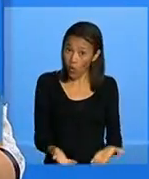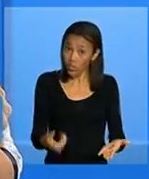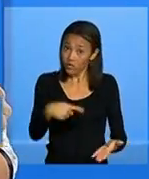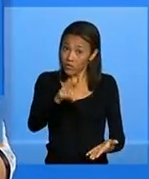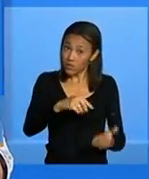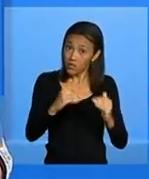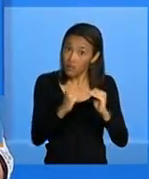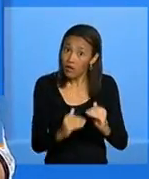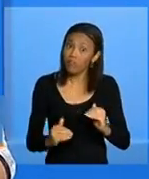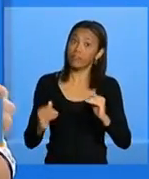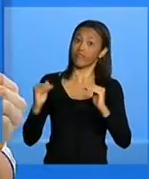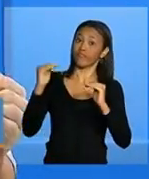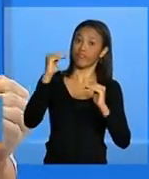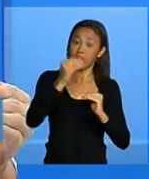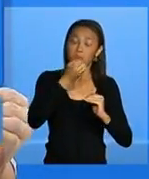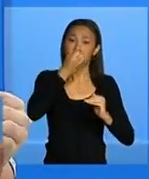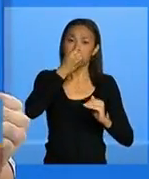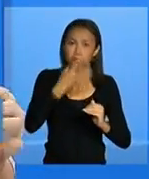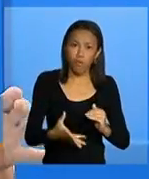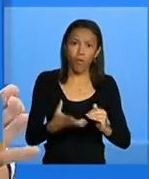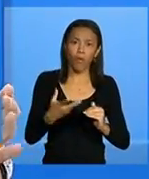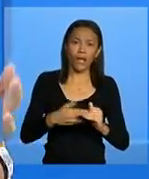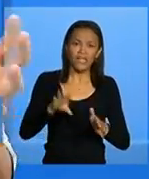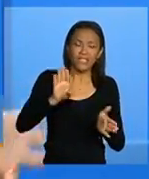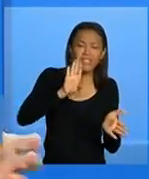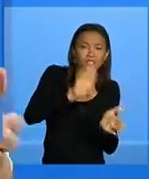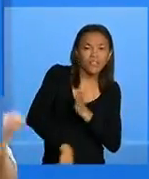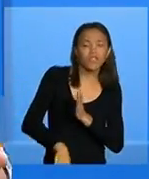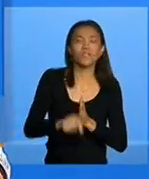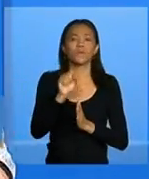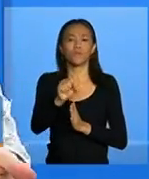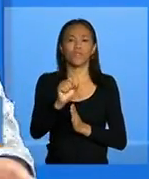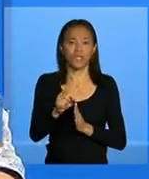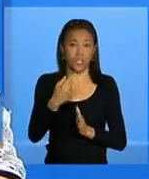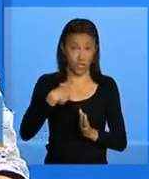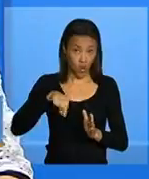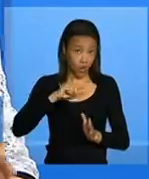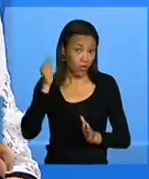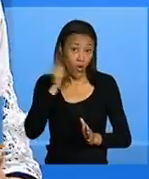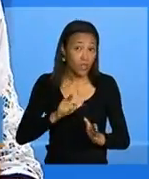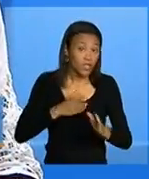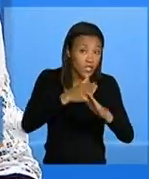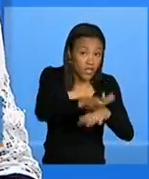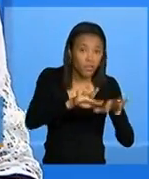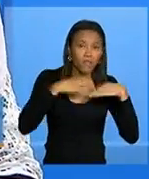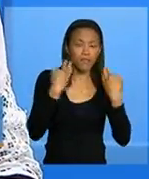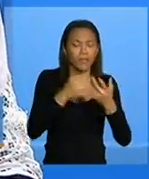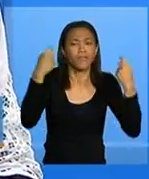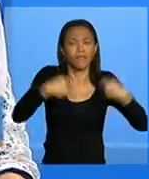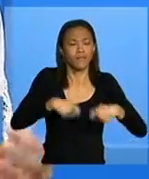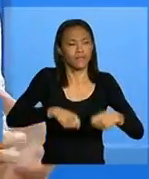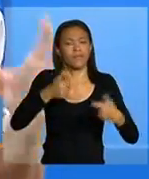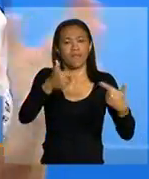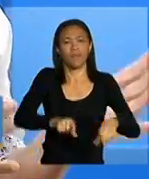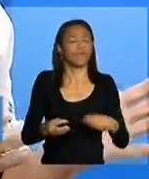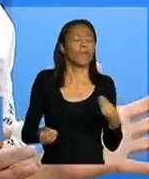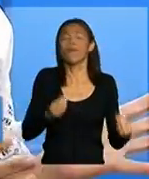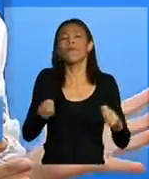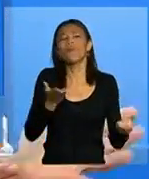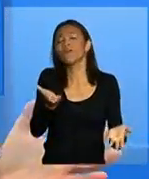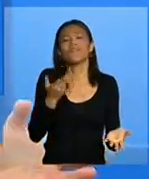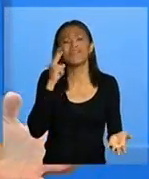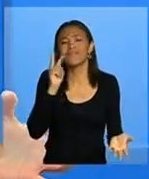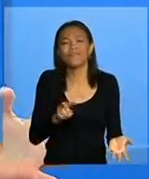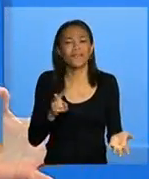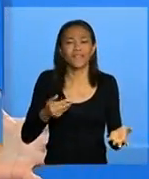já estão eliminando fatores para que vocês possam chegar às famílias mais necessitadas como é que vocês